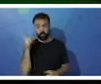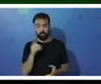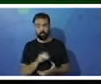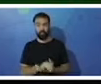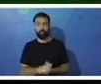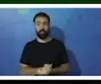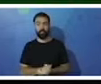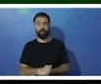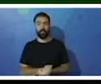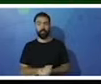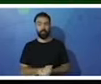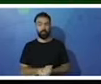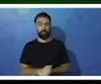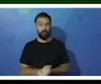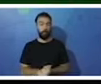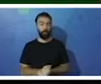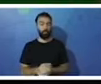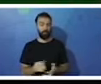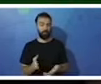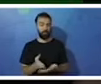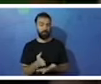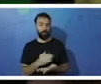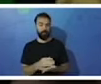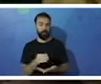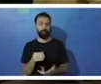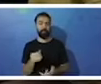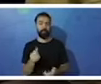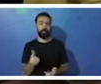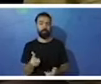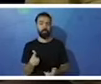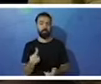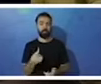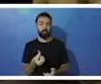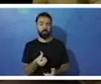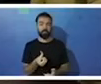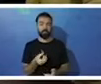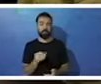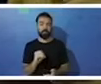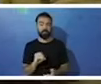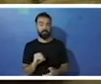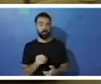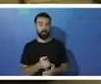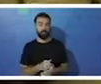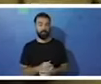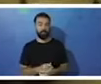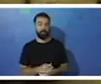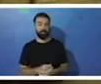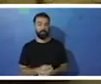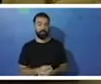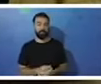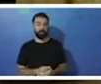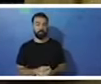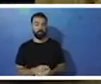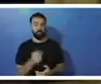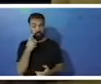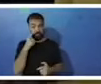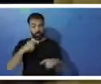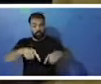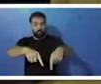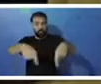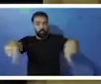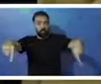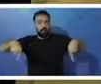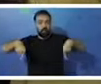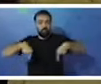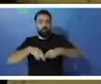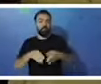lá. Ainda na página 160, fazer estimativas. Aí aparece a sala de aula da turma de